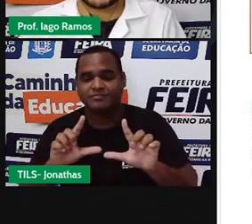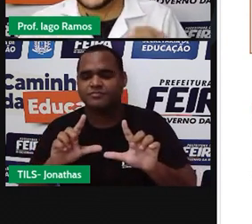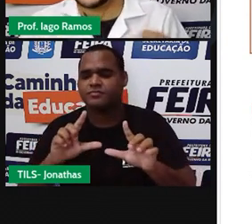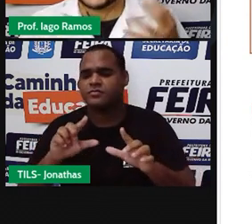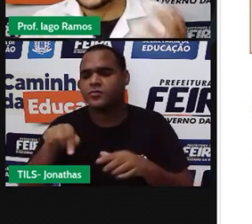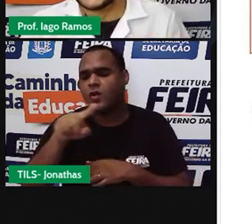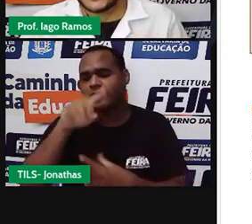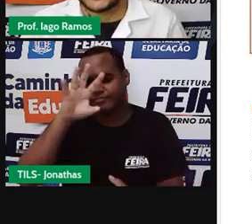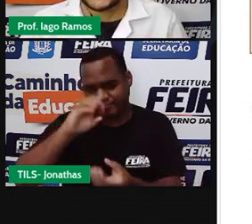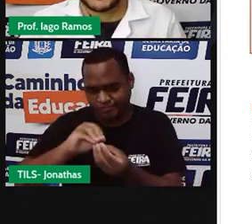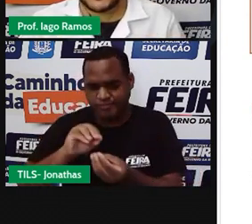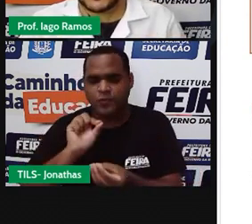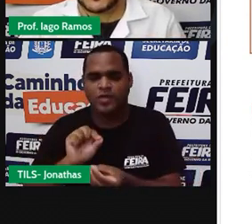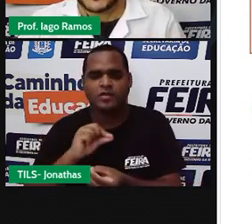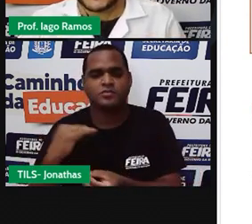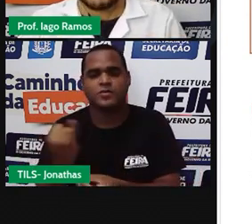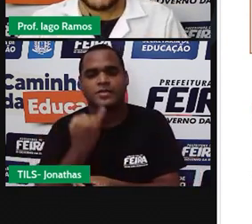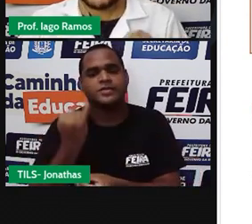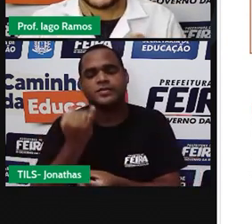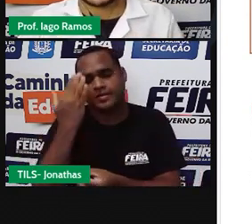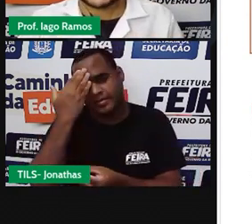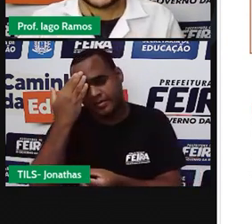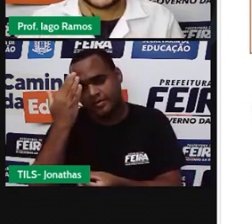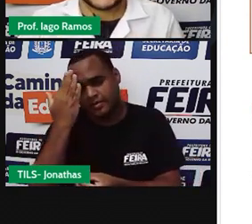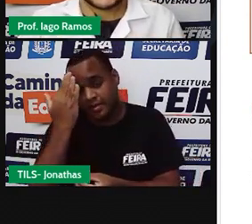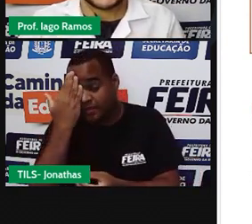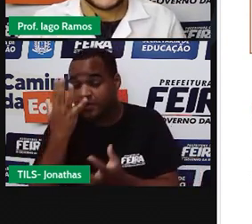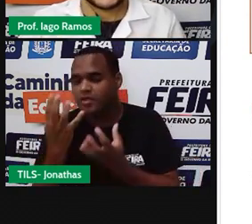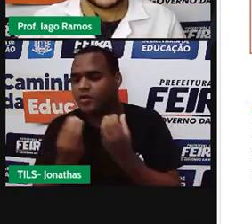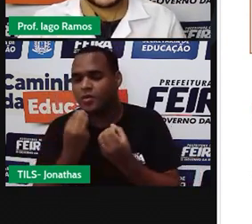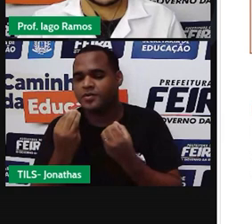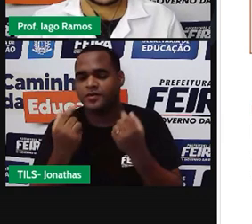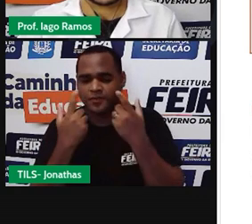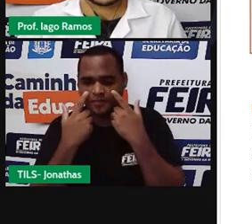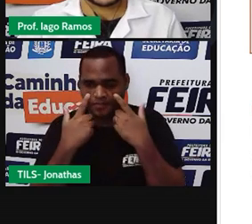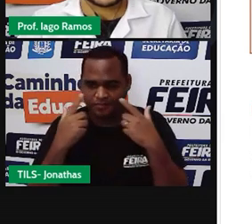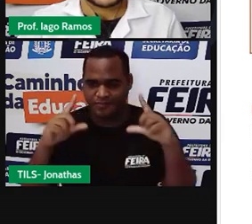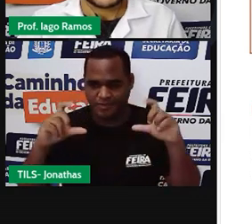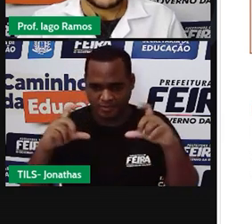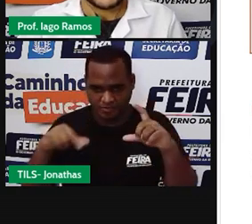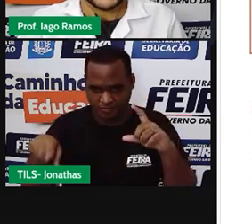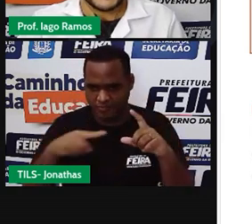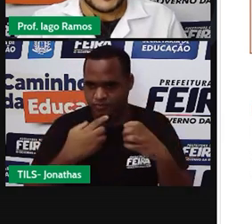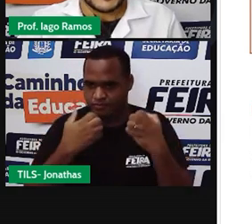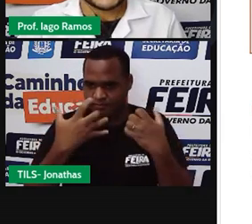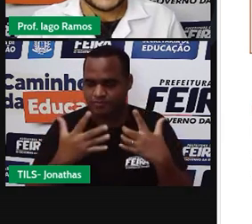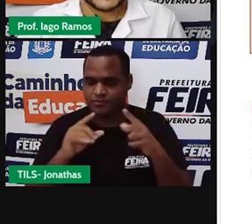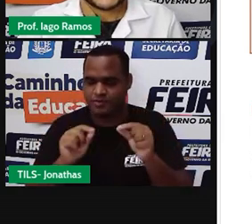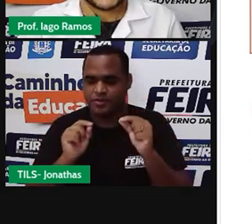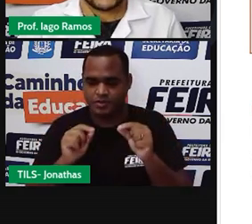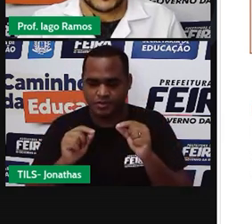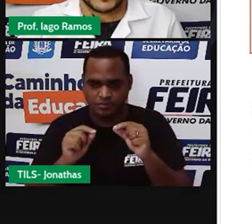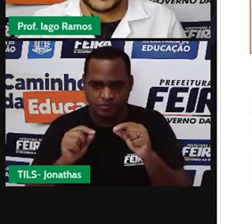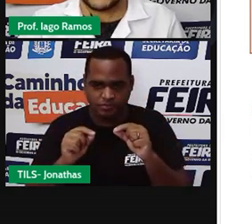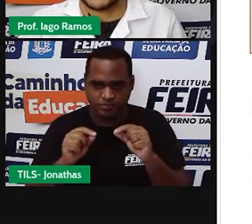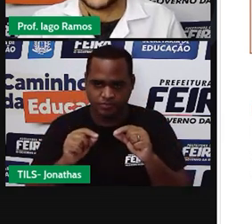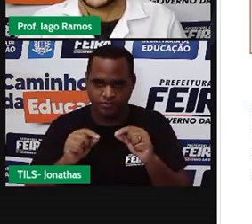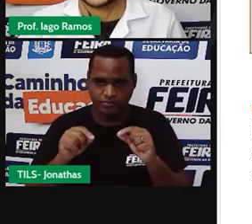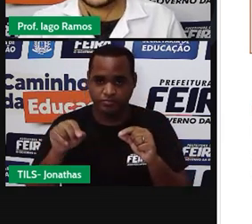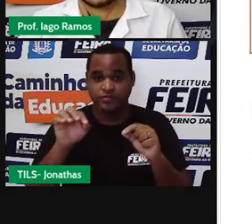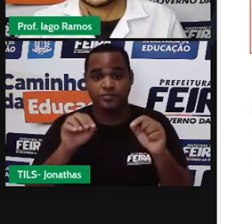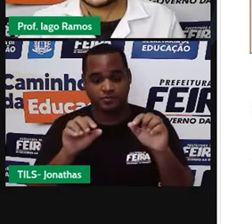compreender para a gente entender isso melhor vamos ver essas ilustrações aqui ó e esse retângulo